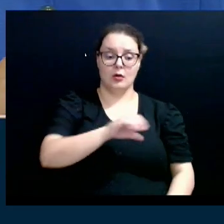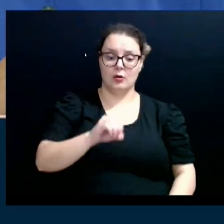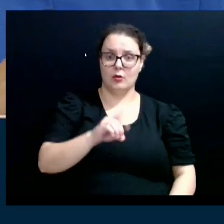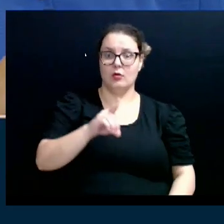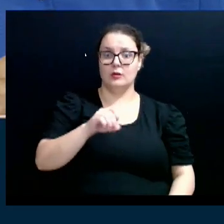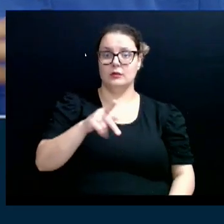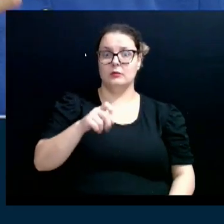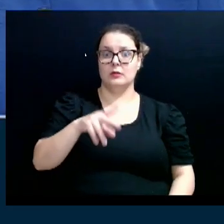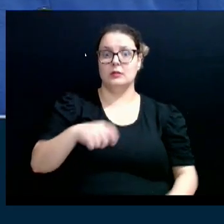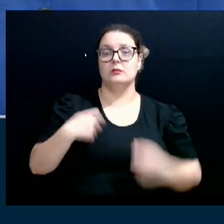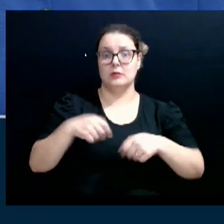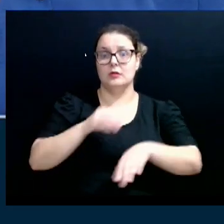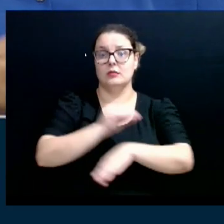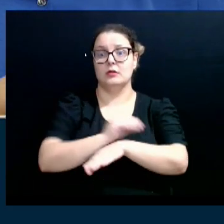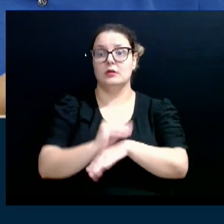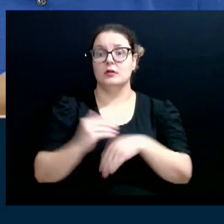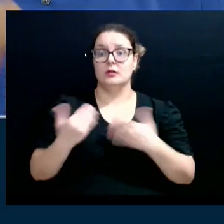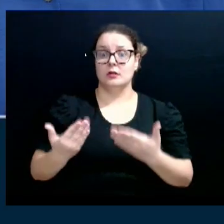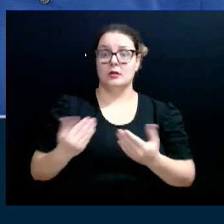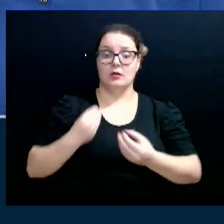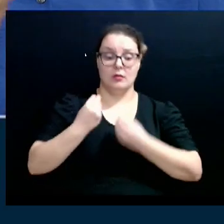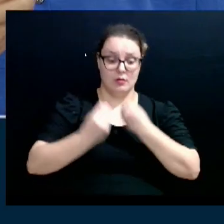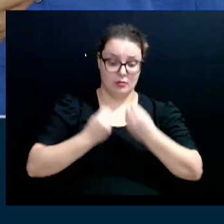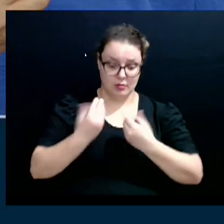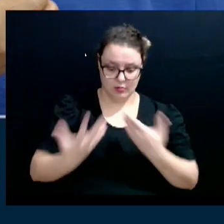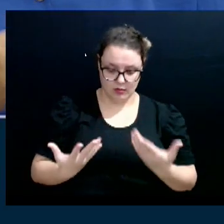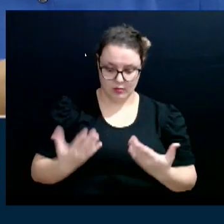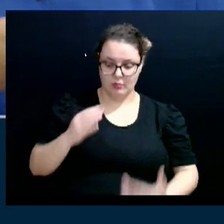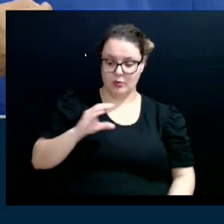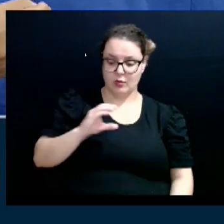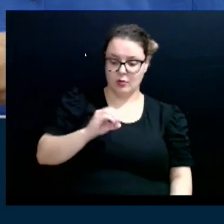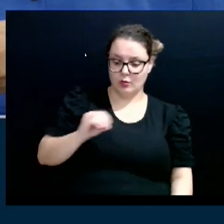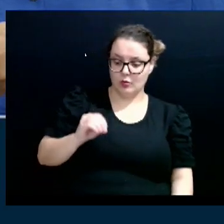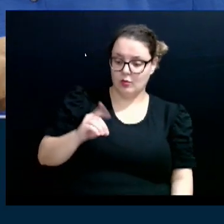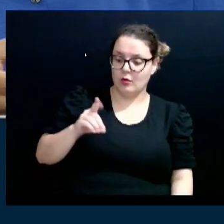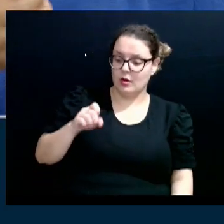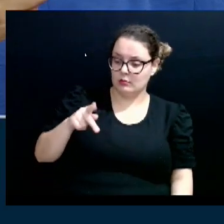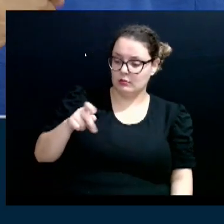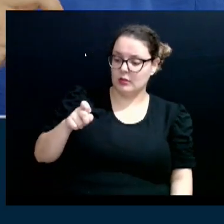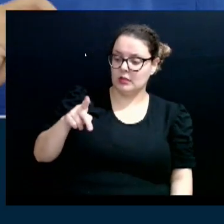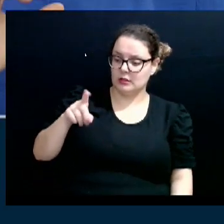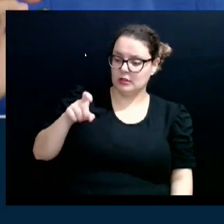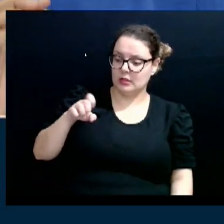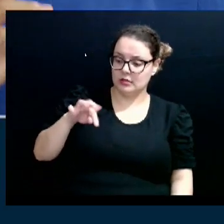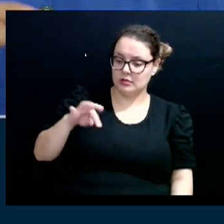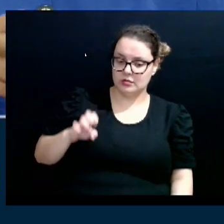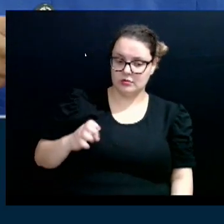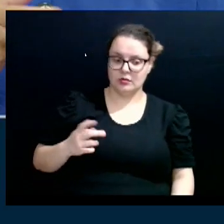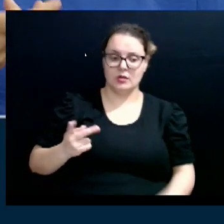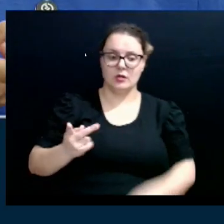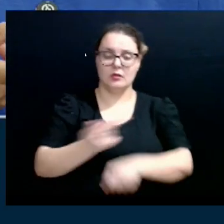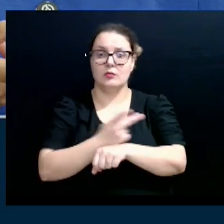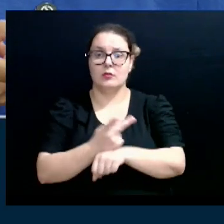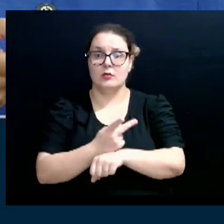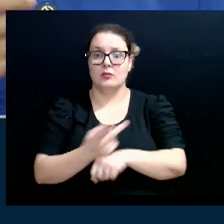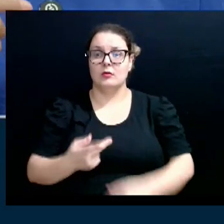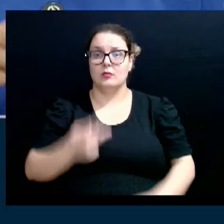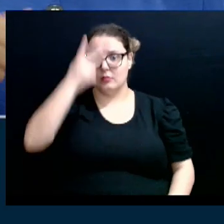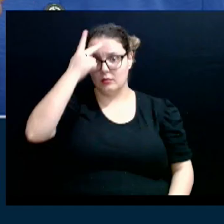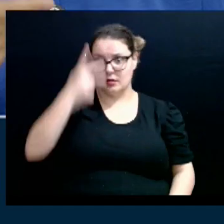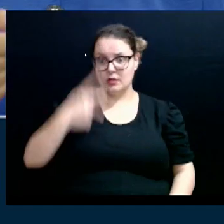E aí, como que esse codependente vai conseguir buscar um cuidado se ele está